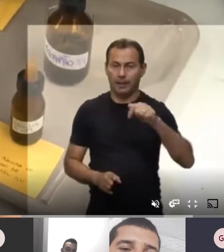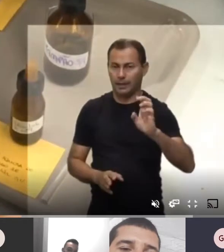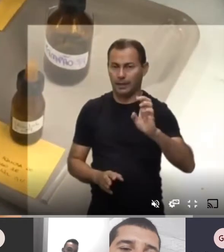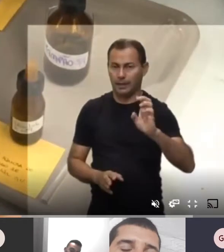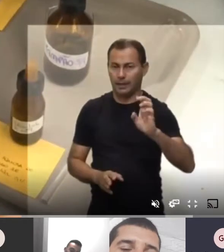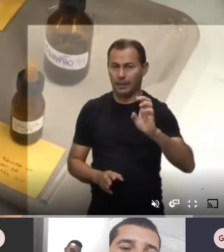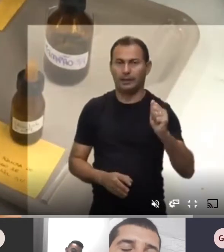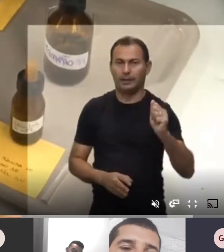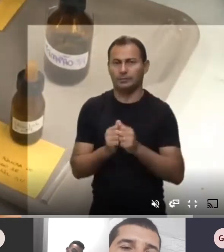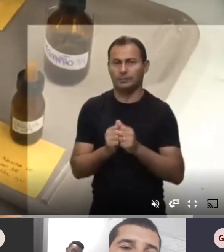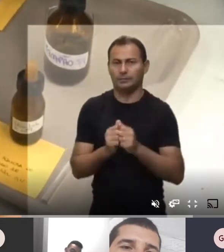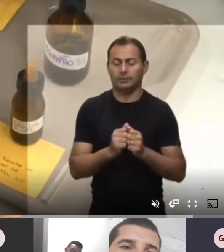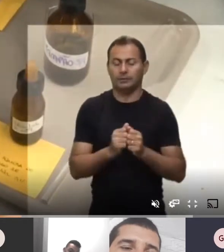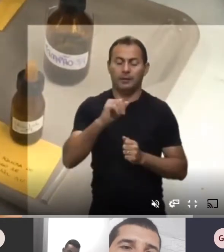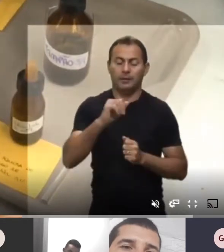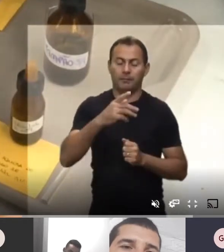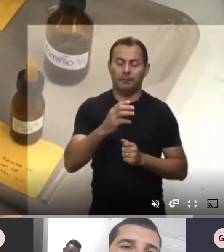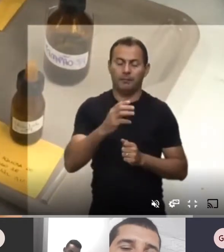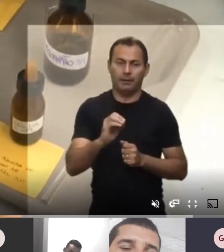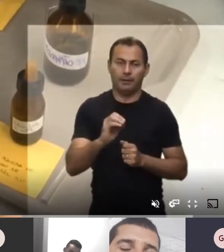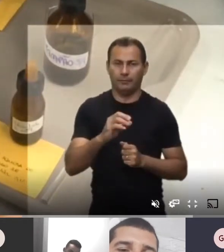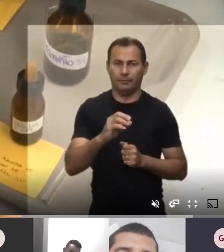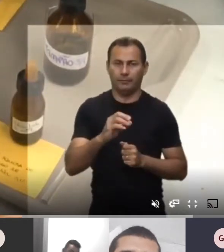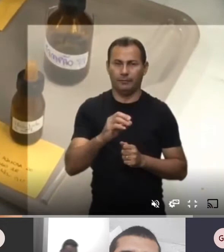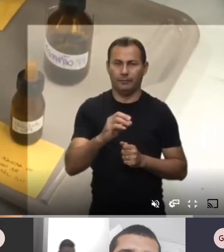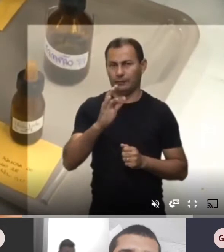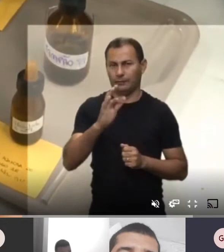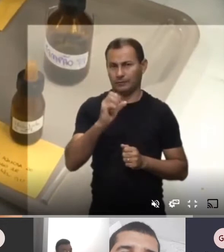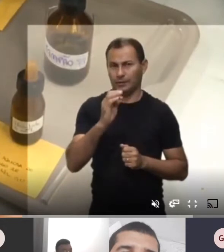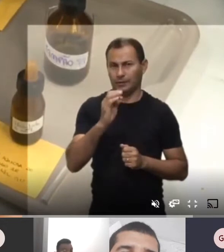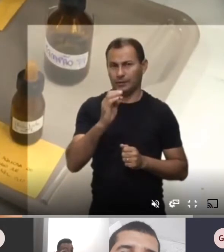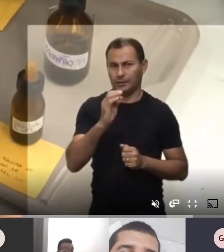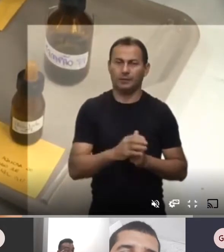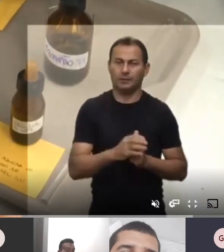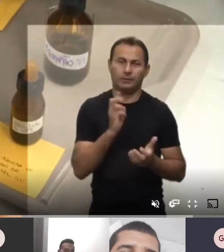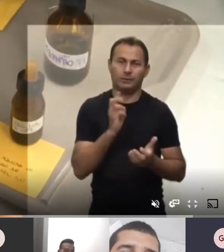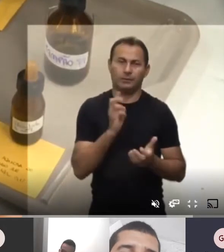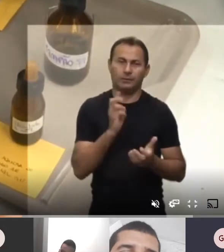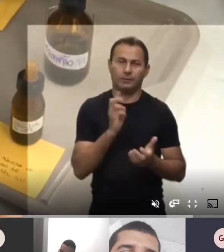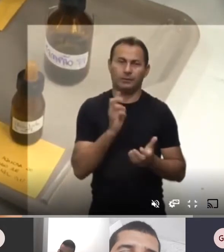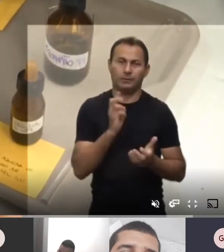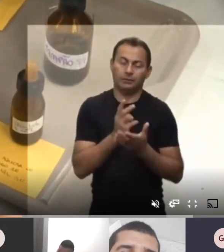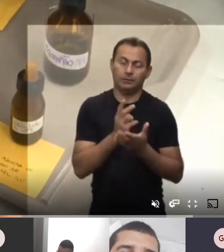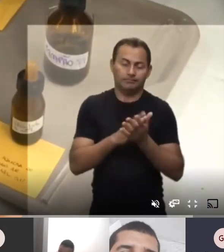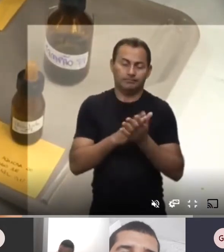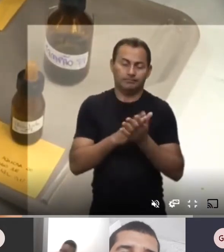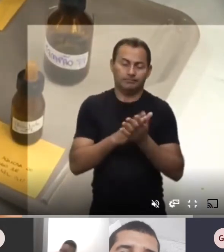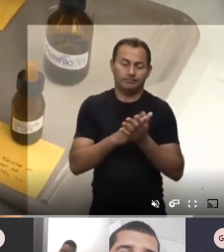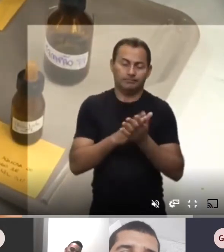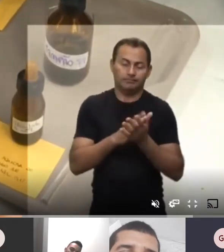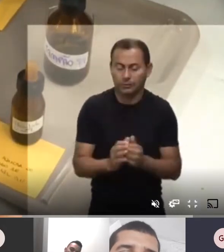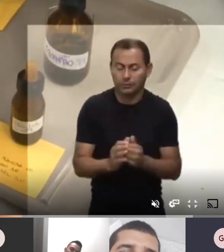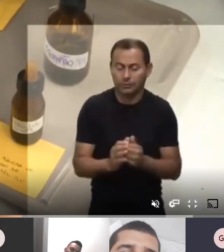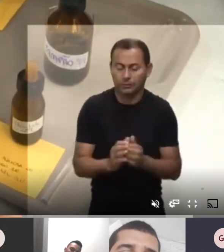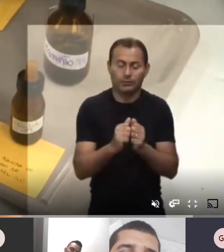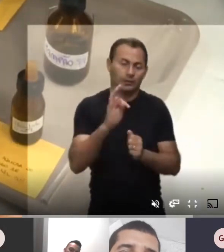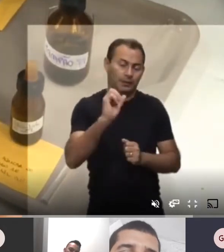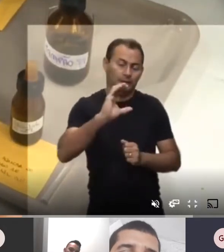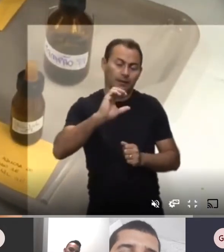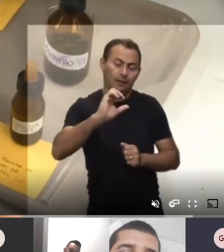eu vou fazer a mesma coisa. Vou colocar o indicador, a fenolftaleína, 2 gotas de fenolftaleína. Não reagiu, né? Ficou